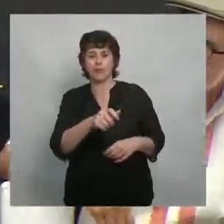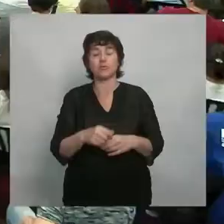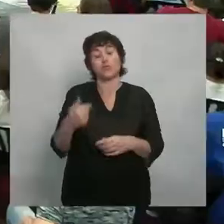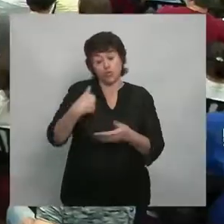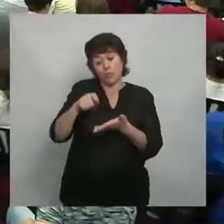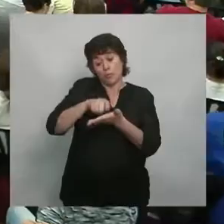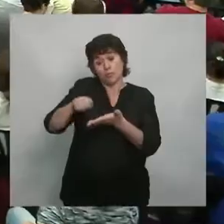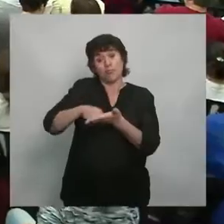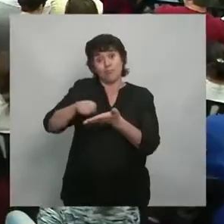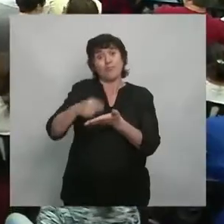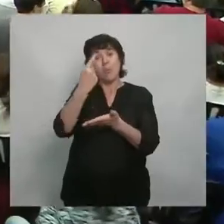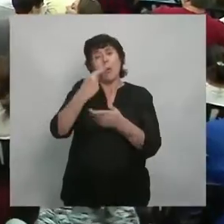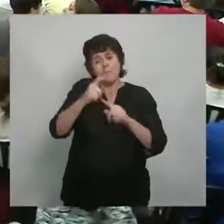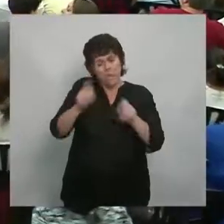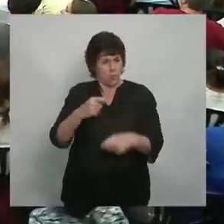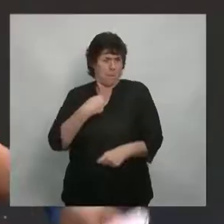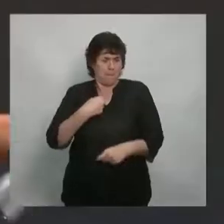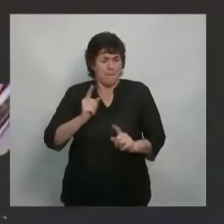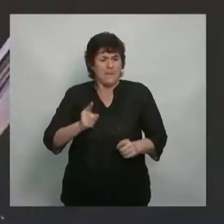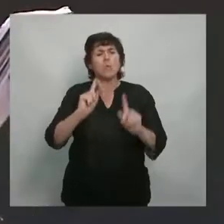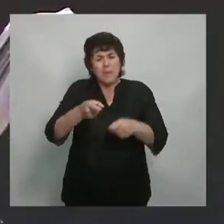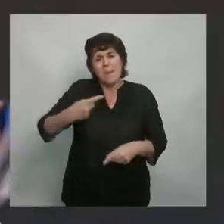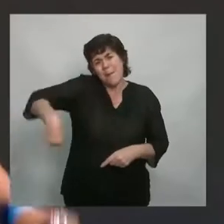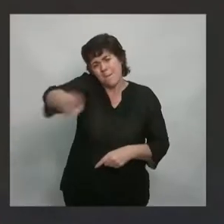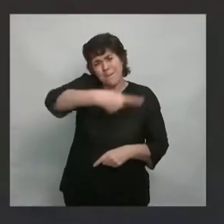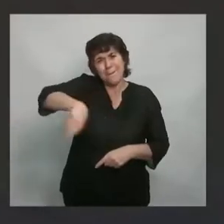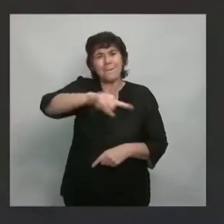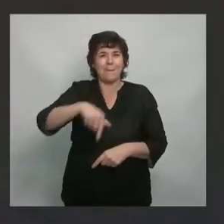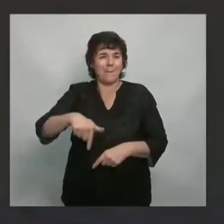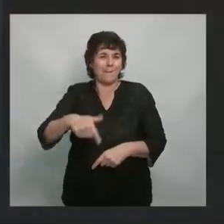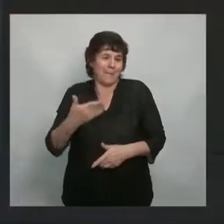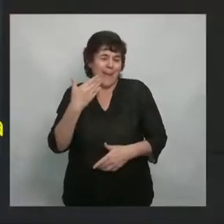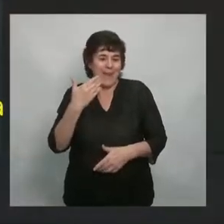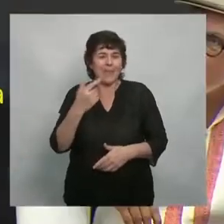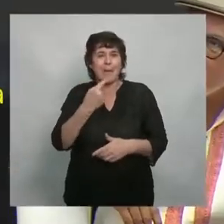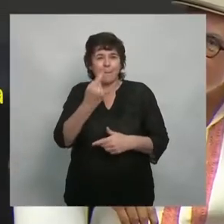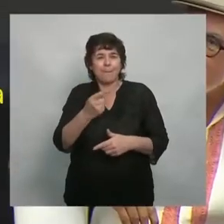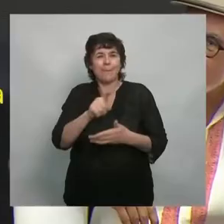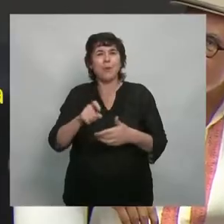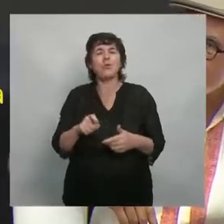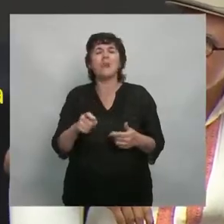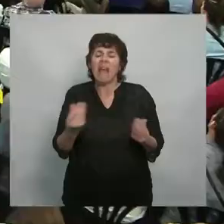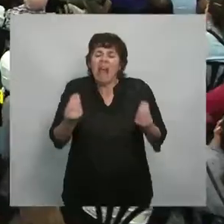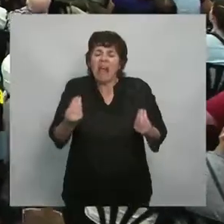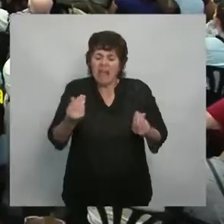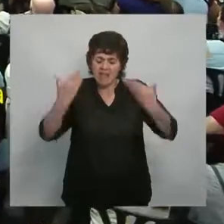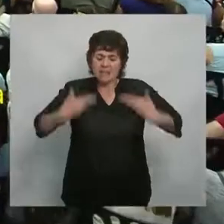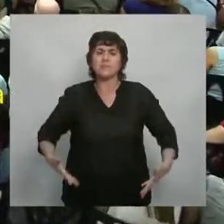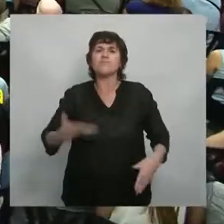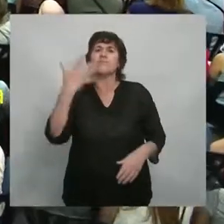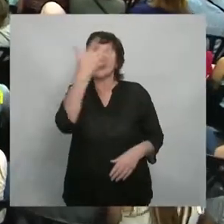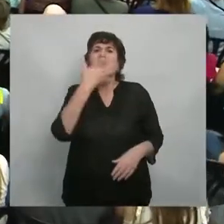mim mesma e para vocês nessa tarde. O que é ser negro, negra e viver o